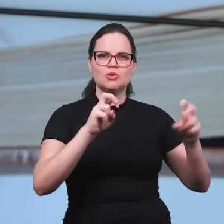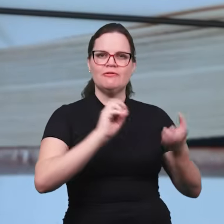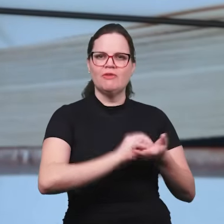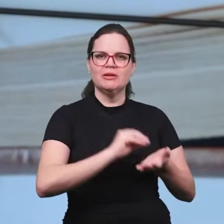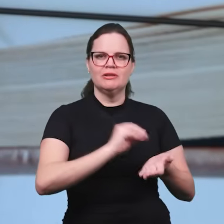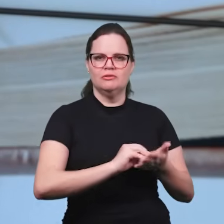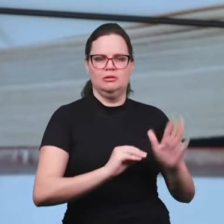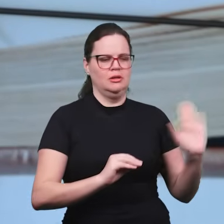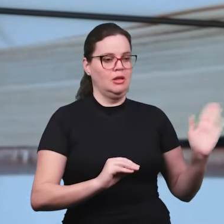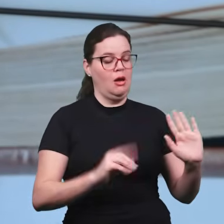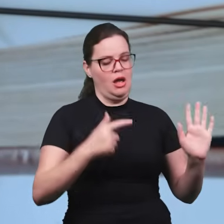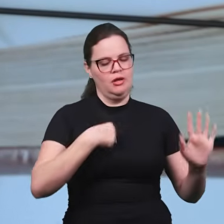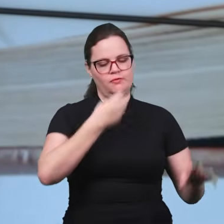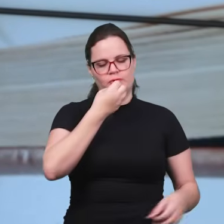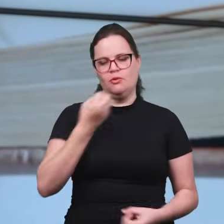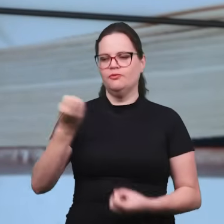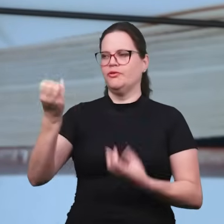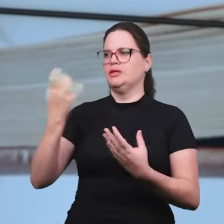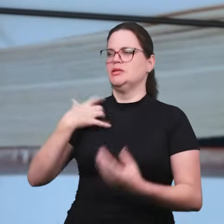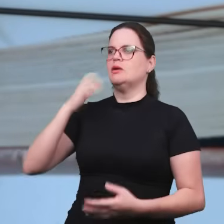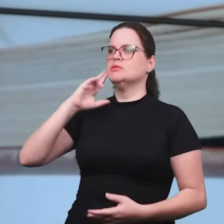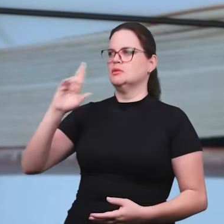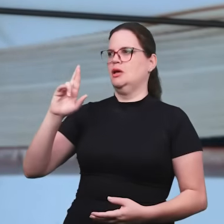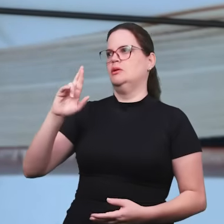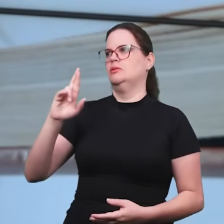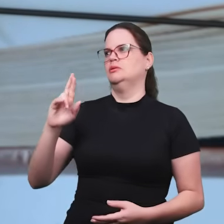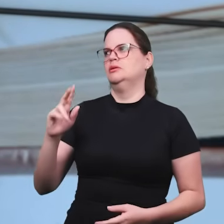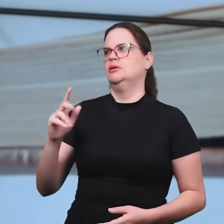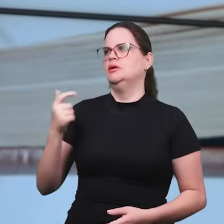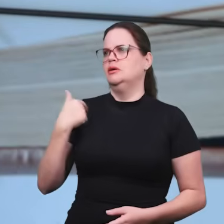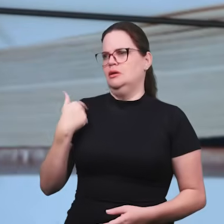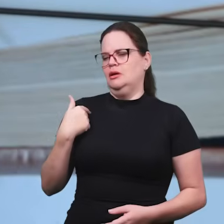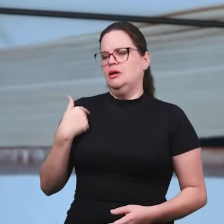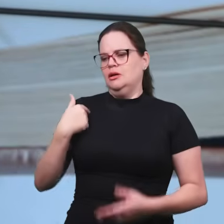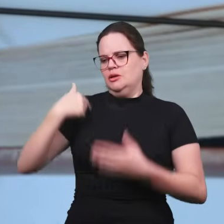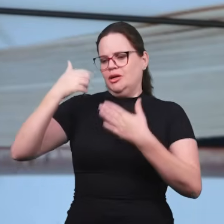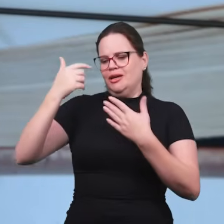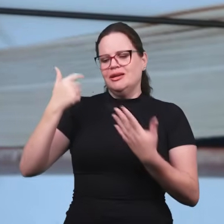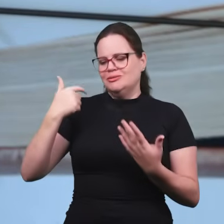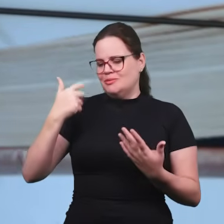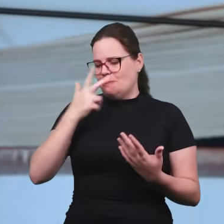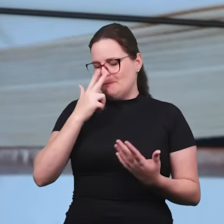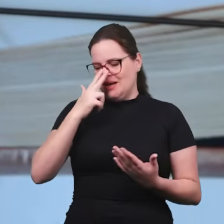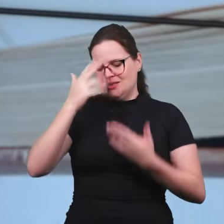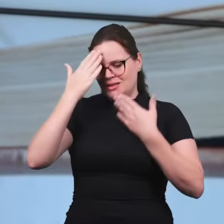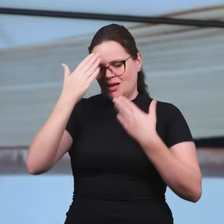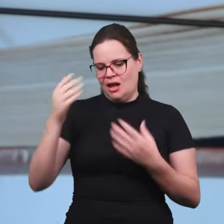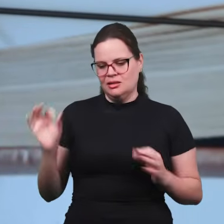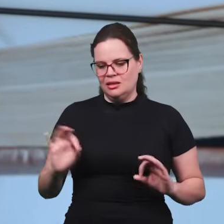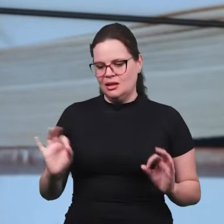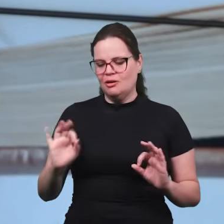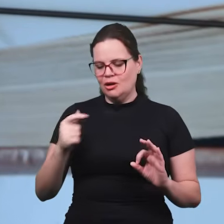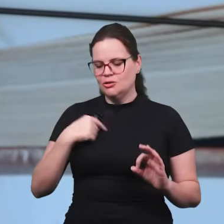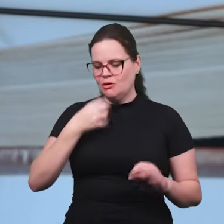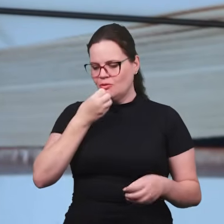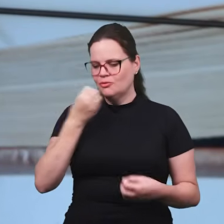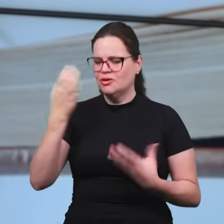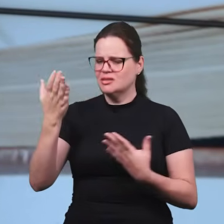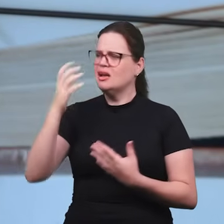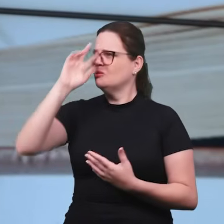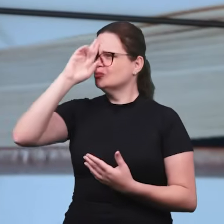de chegar ao Senhor e confessar. Reconhecer, Senhor, eu tenho sido ingrata. Eu preciso confessar ao Senhor, o Senhor tem me